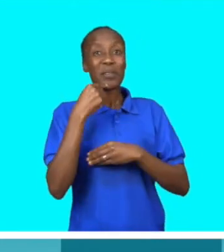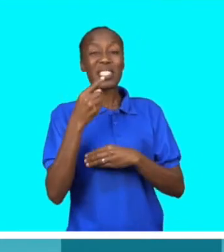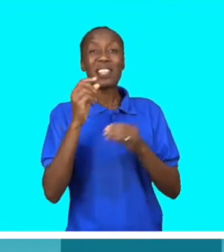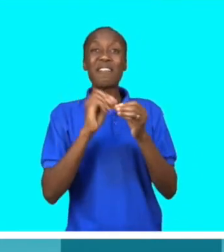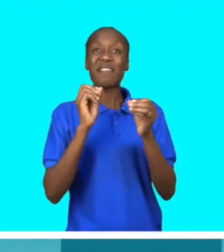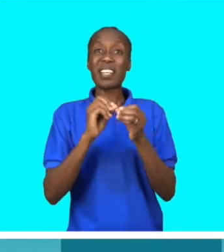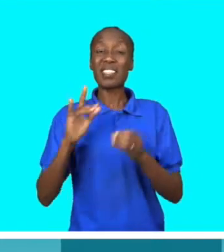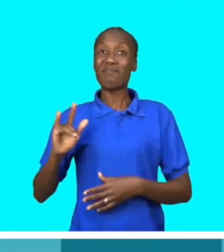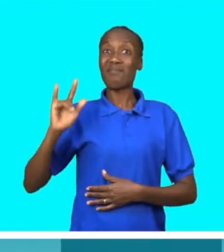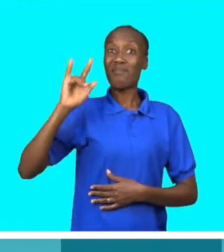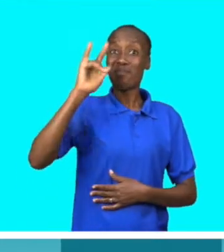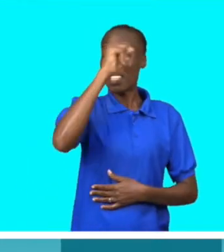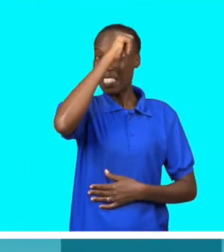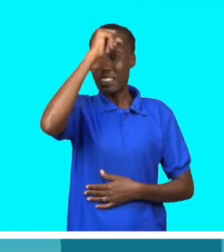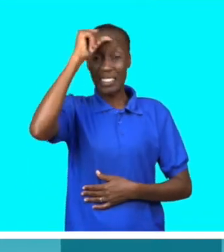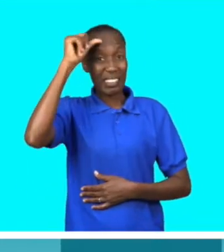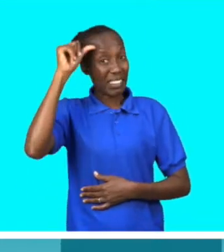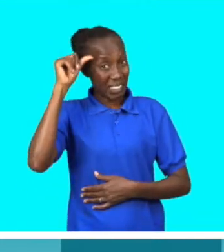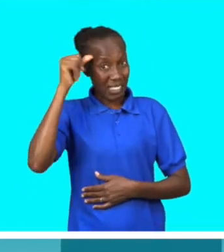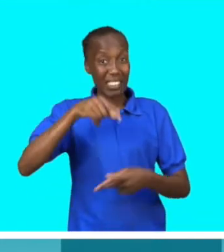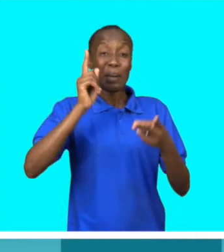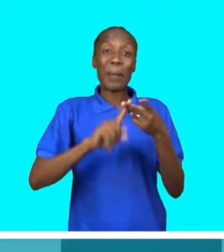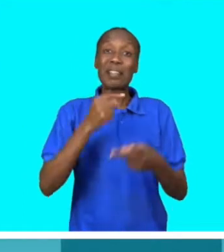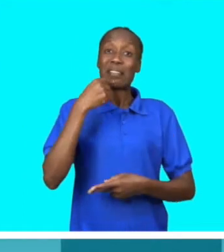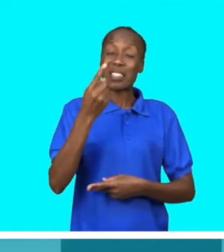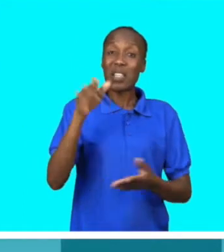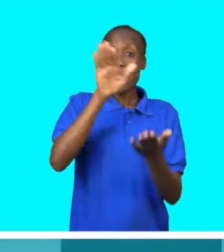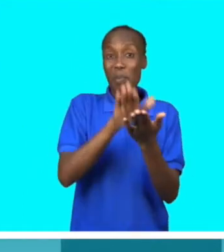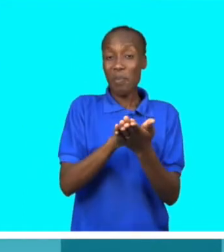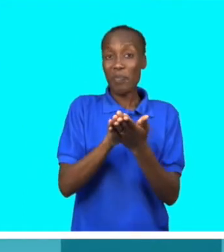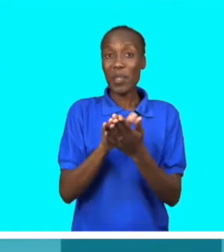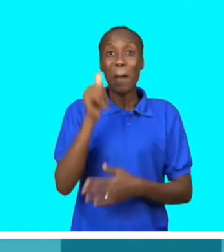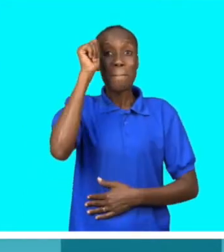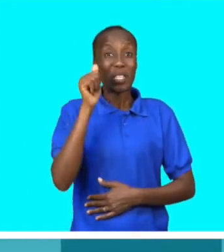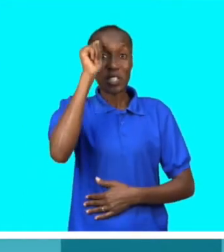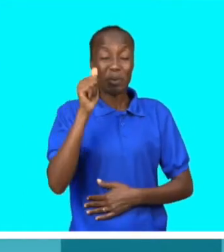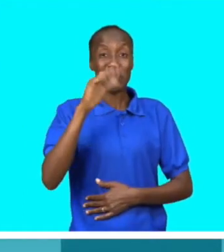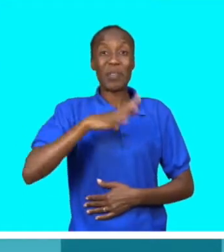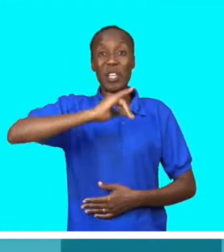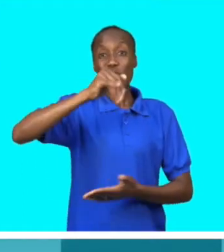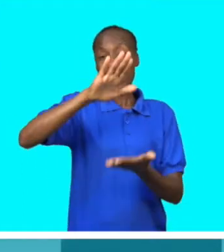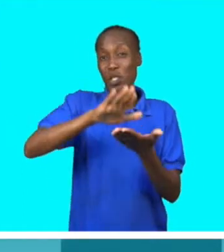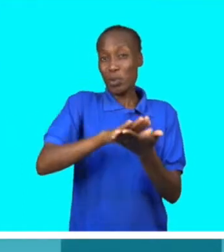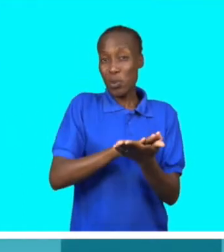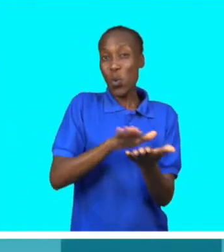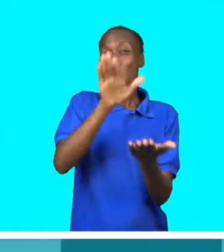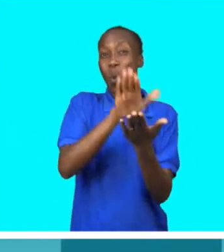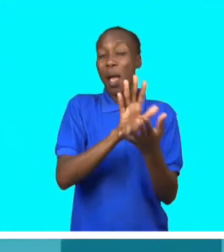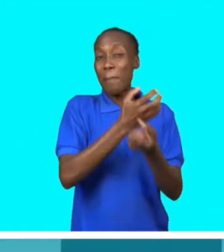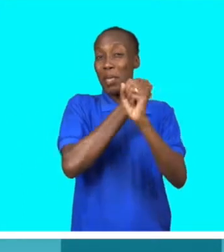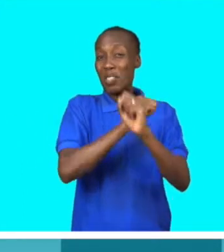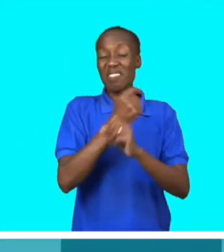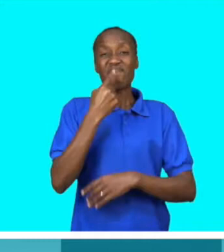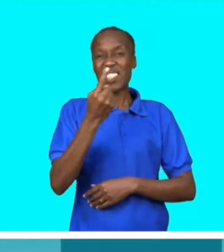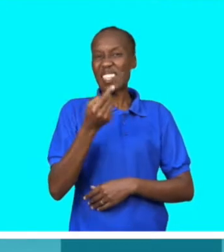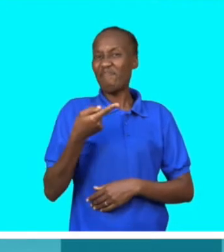pressão. E se for via terrestre, tem uma zona alta, no caminho de Joanesburgo, que eles